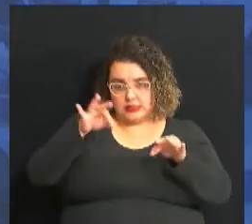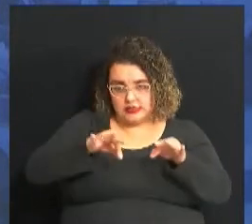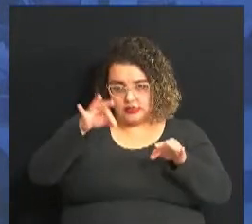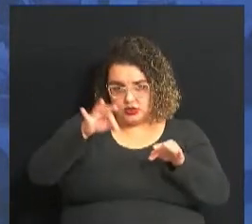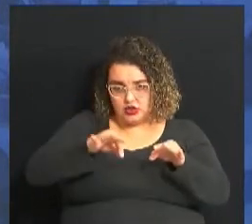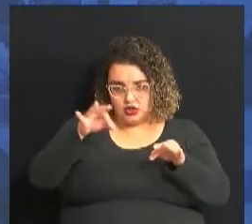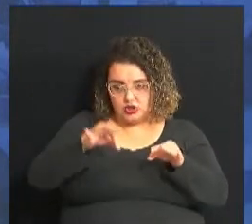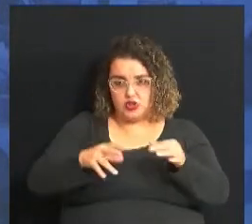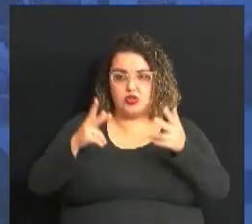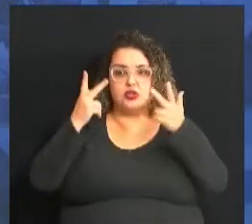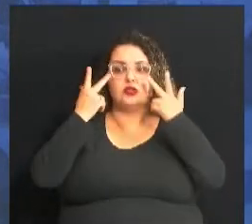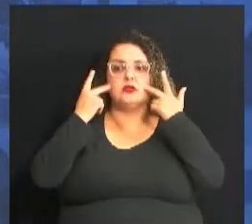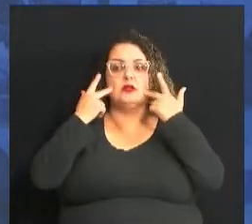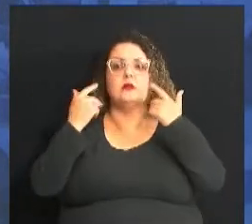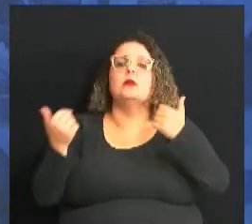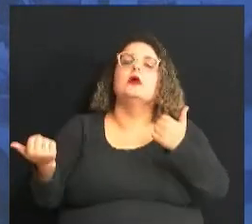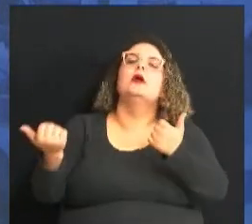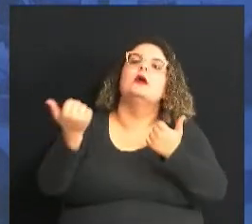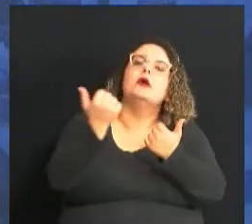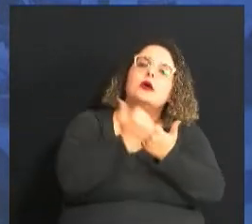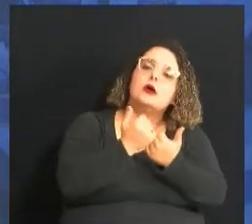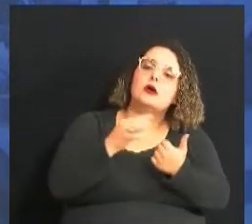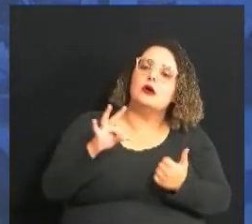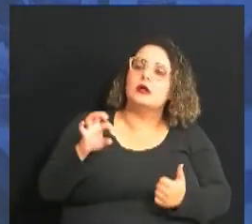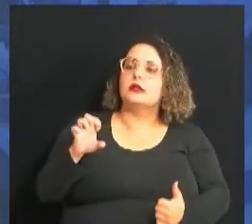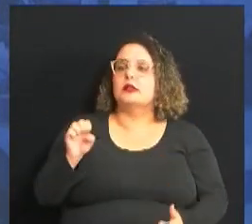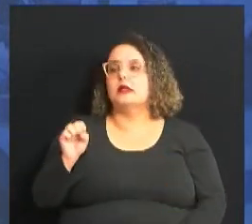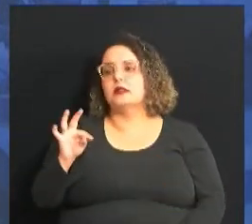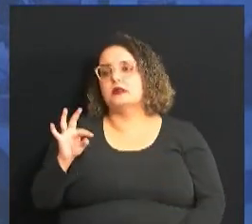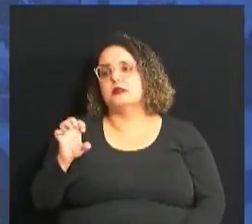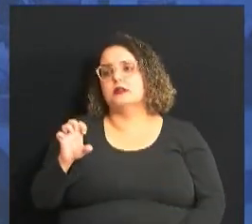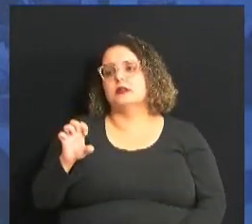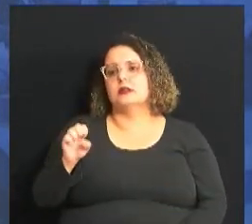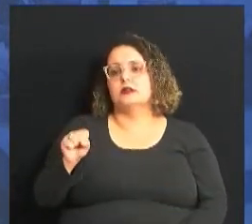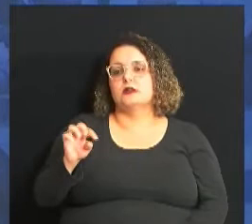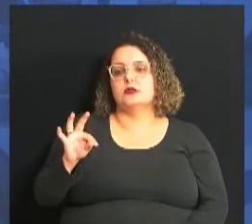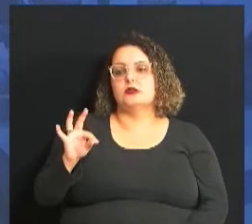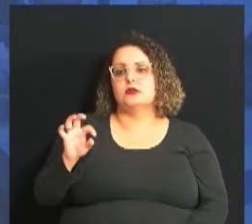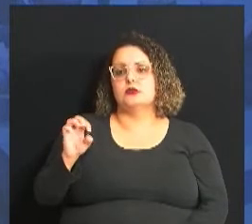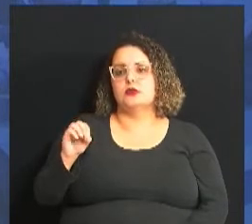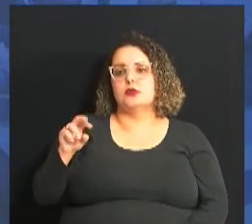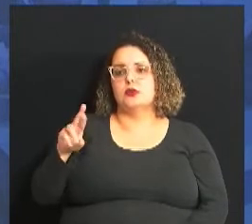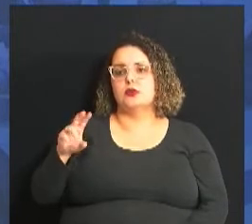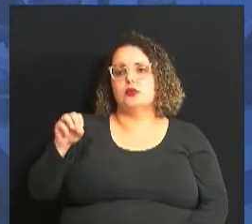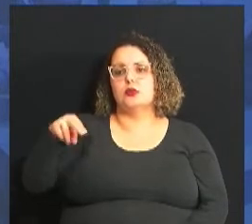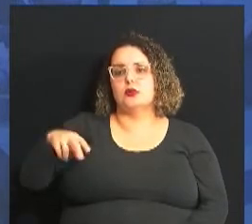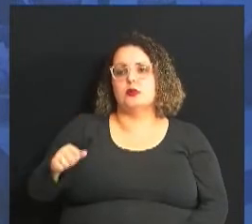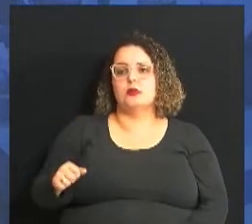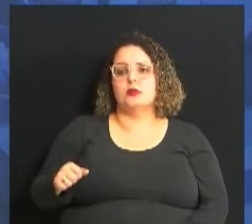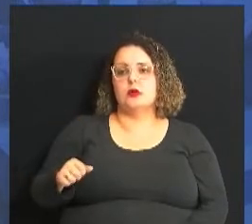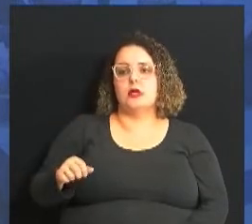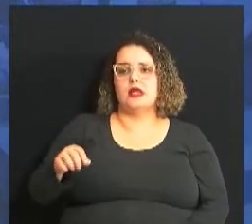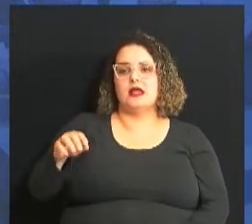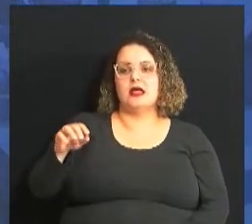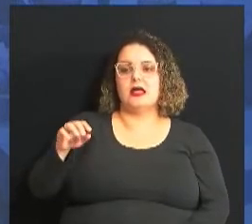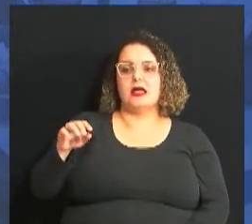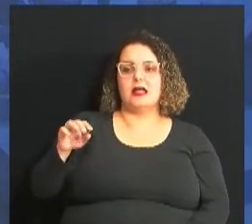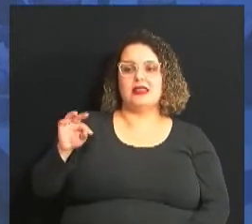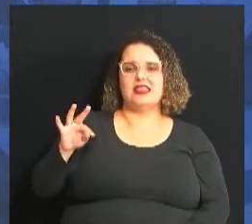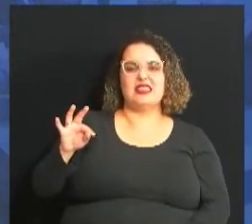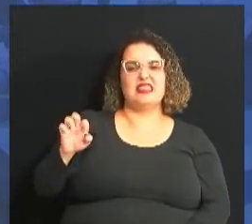para repor a testosterona, ele dá até um exemplo, Tribulus terrestris,